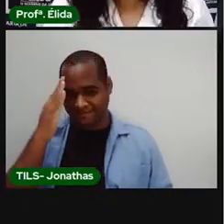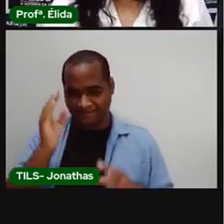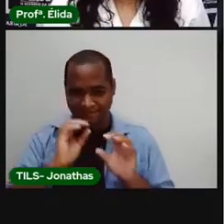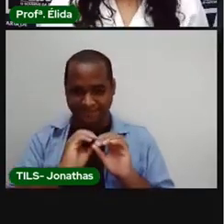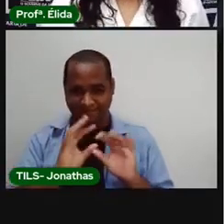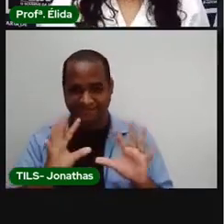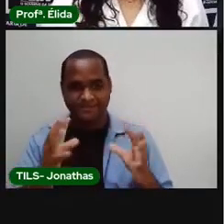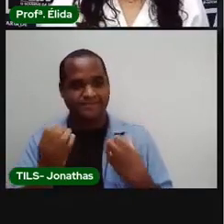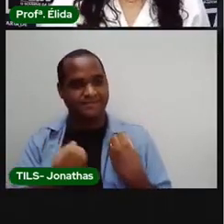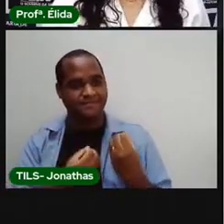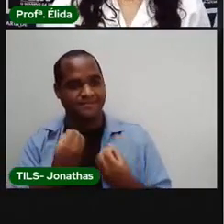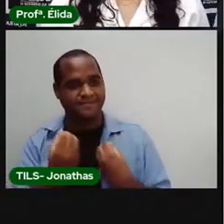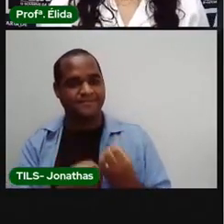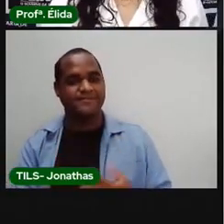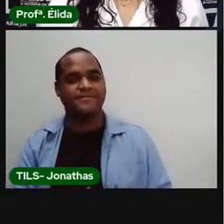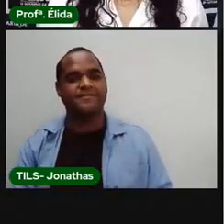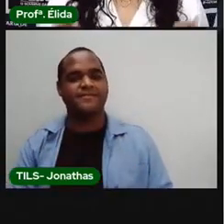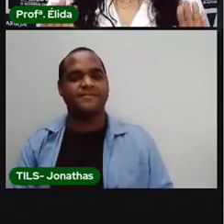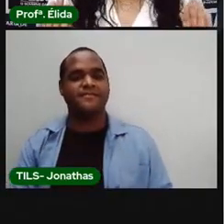atividade.